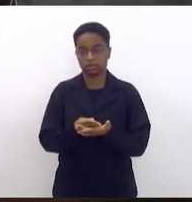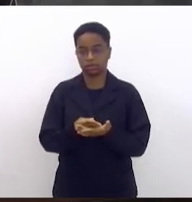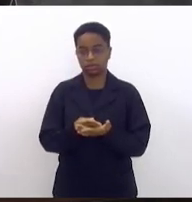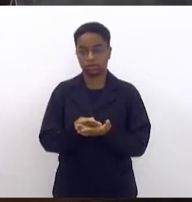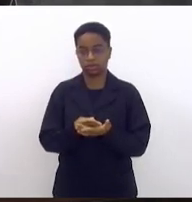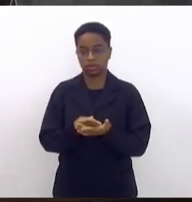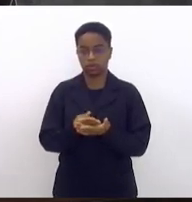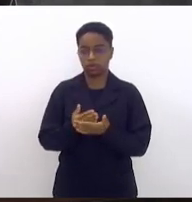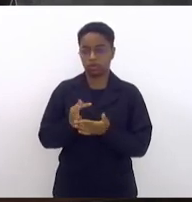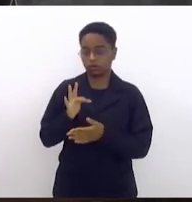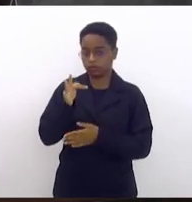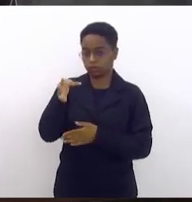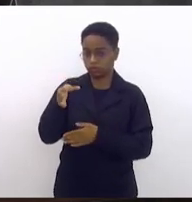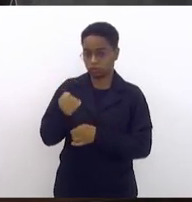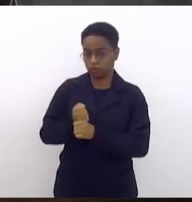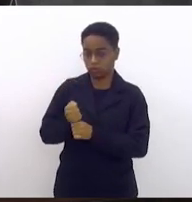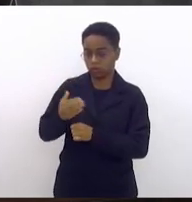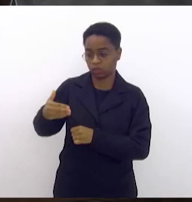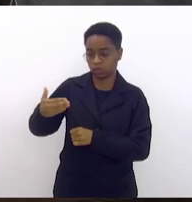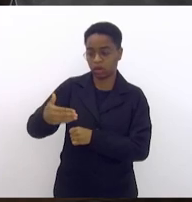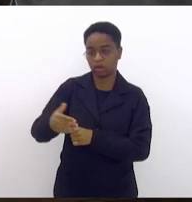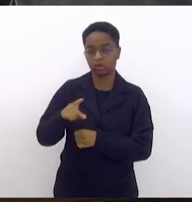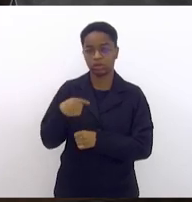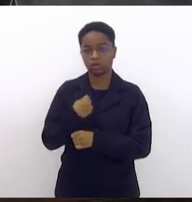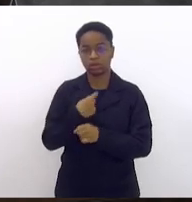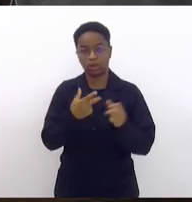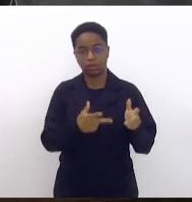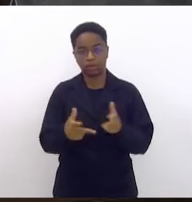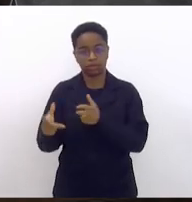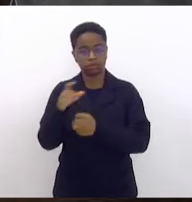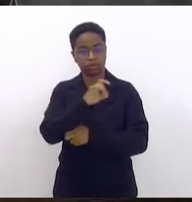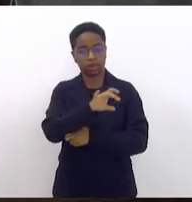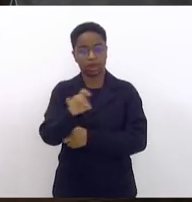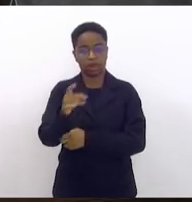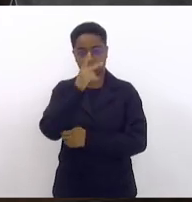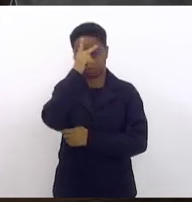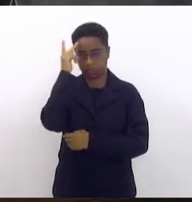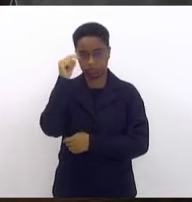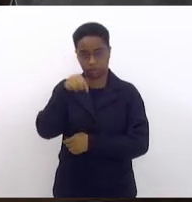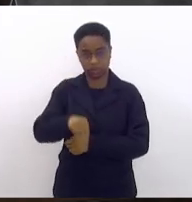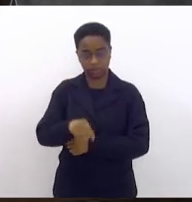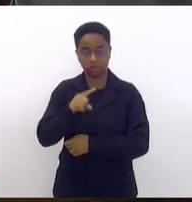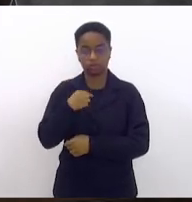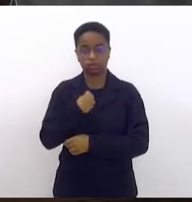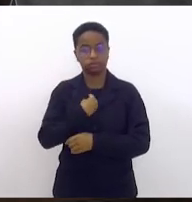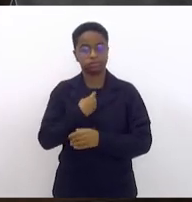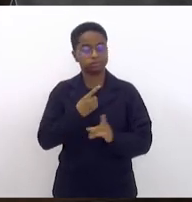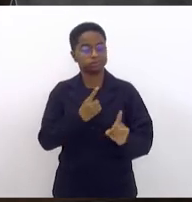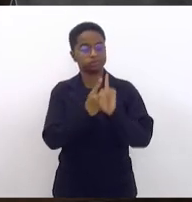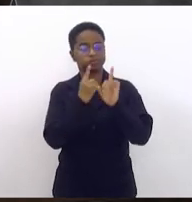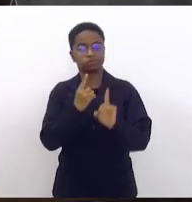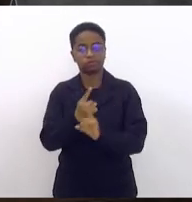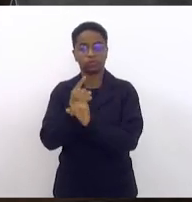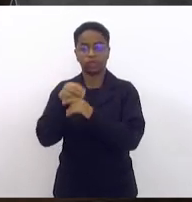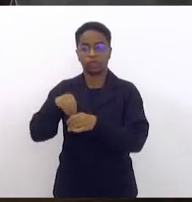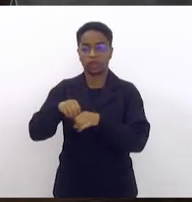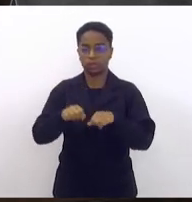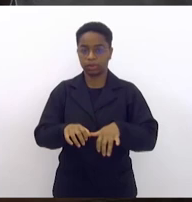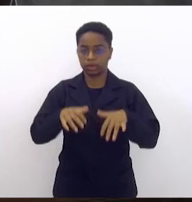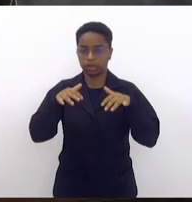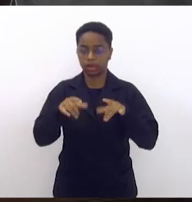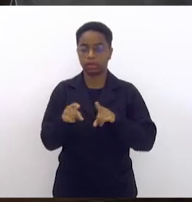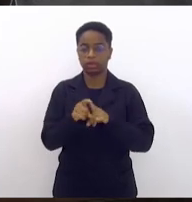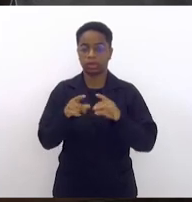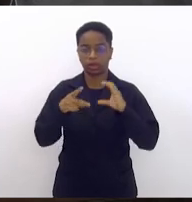alguns anos nós vamos olhar eh para cada um que tá aqui vamos se esbarrar vamos se reconhecer dentro de uma plenária de uma